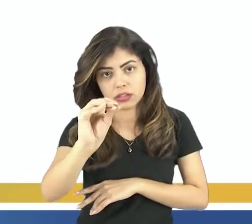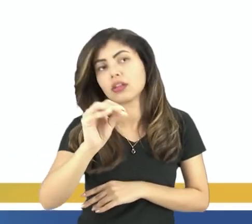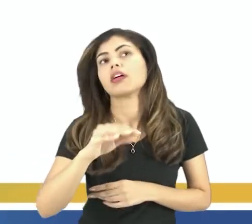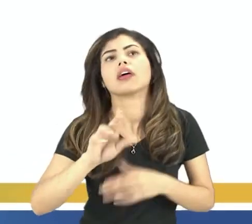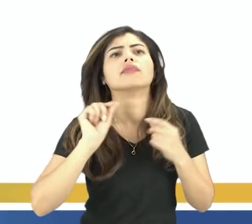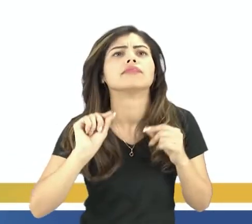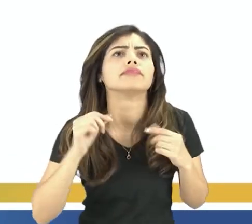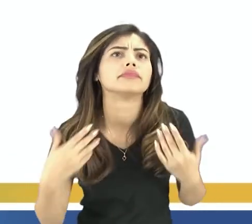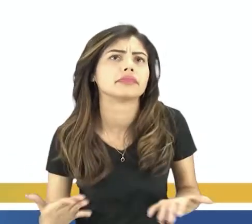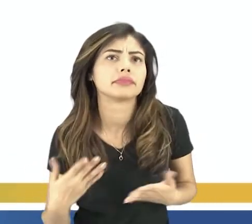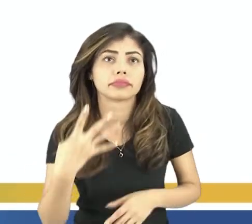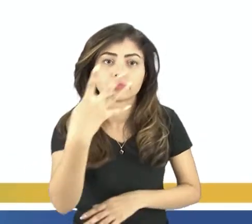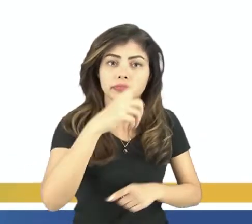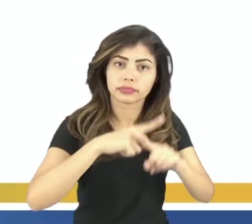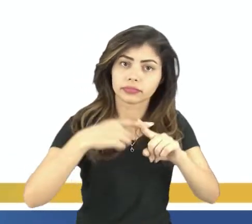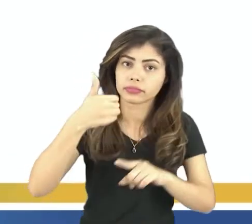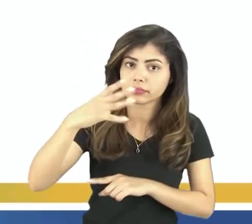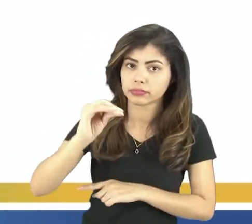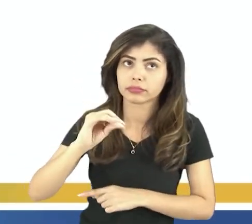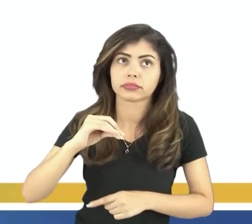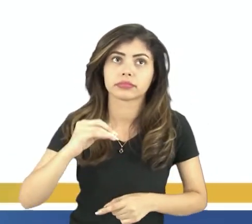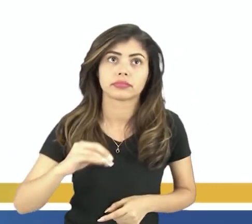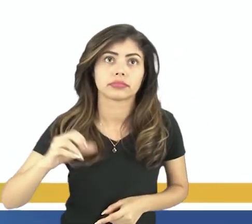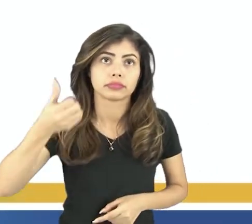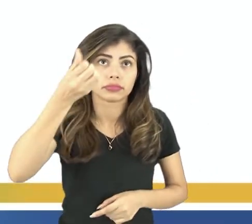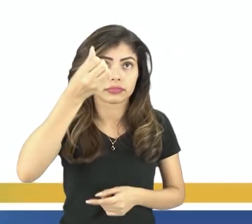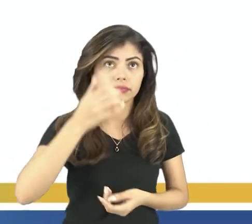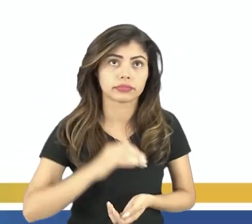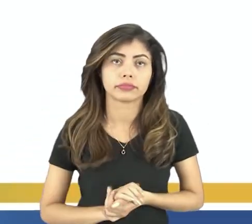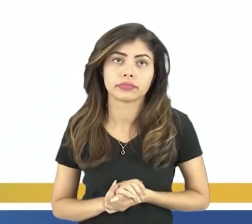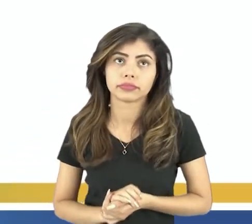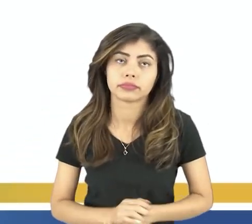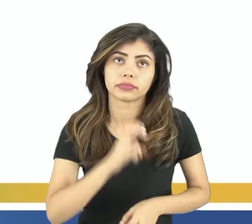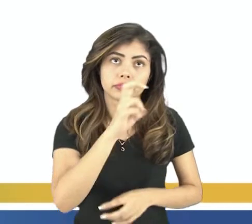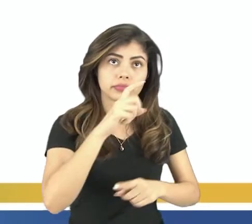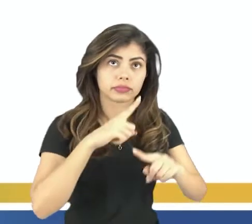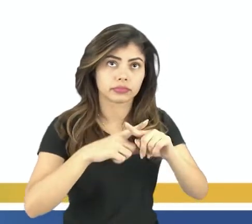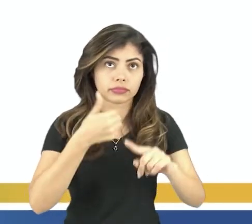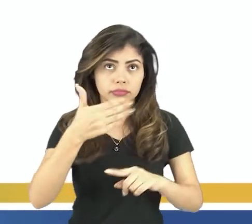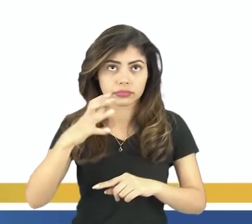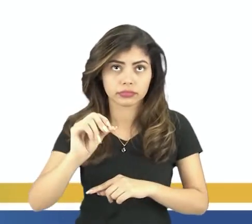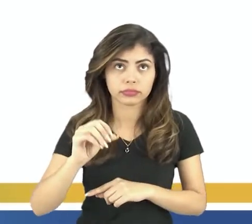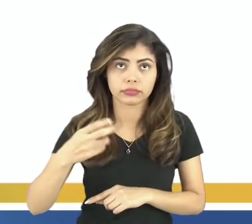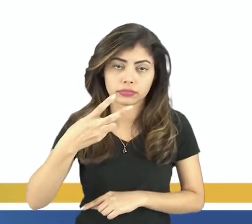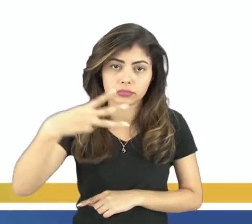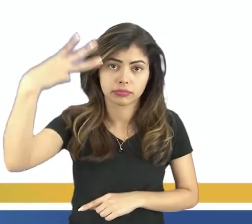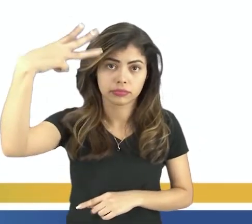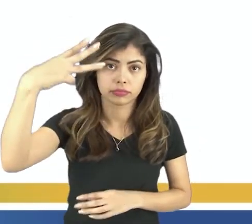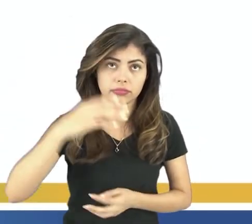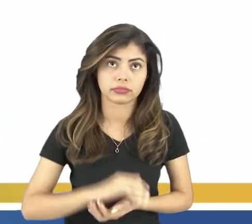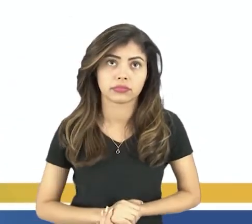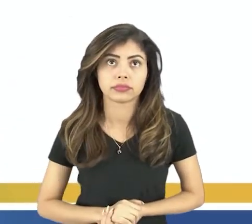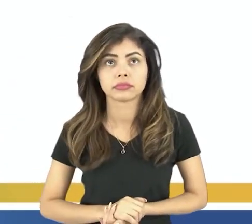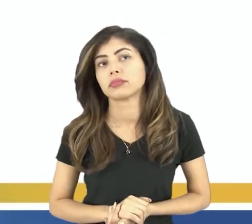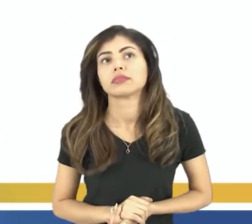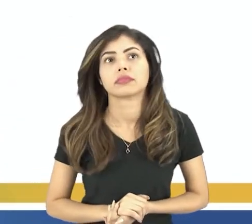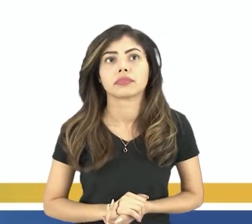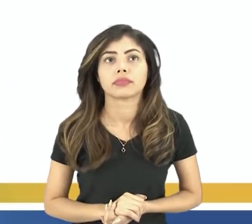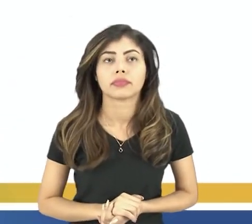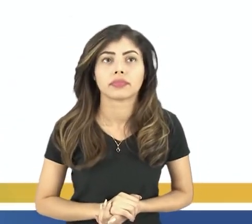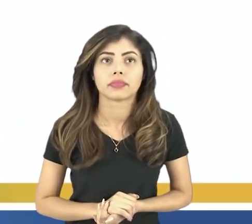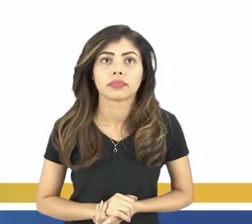foi a carga? 4 vezes 10 elevado a menos 6. Quem foi a velocidade? 5 vezes 10 elevado a 3